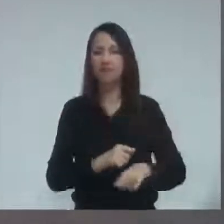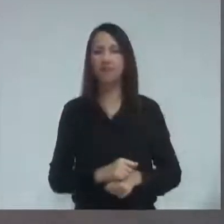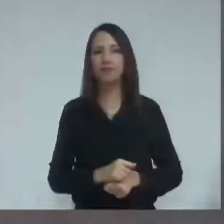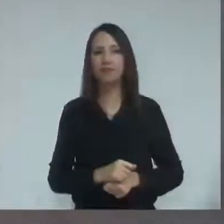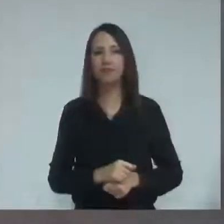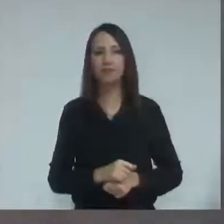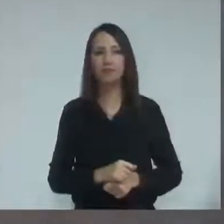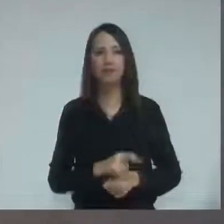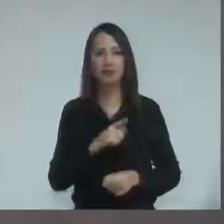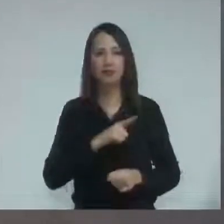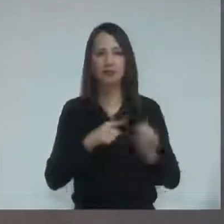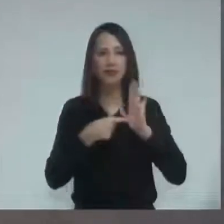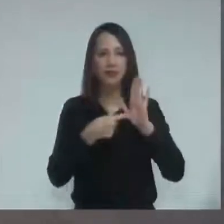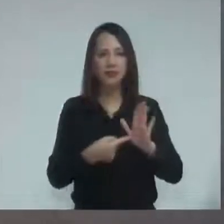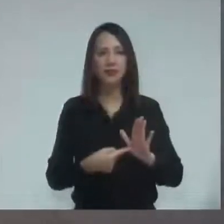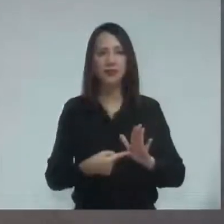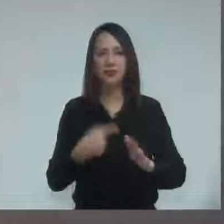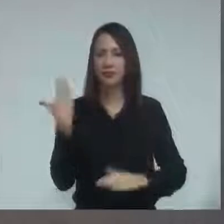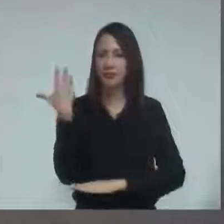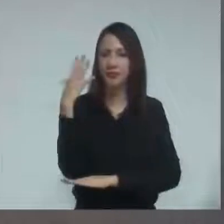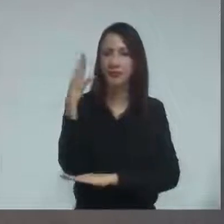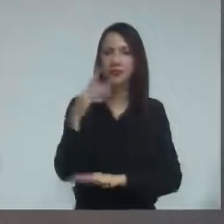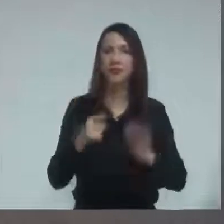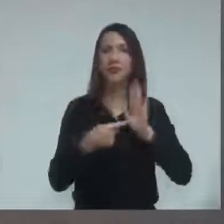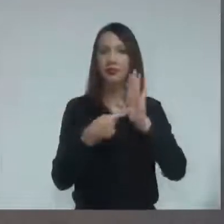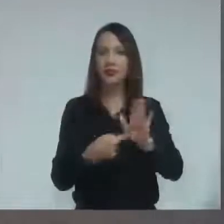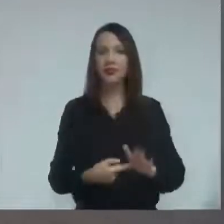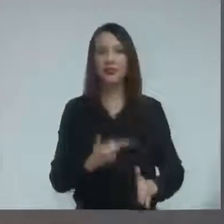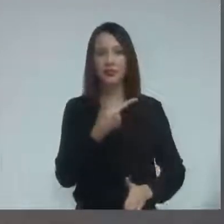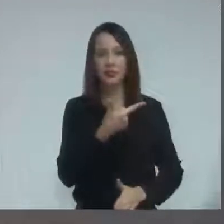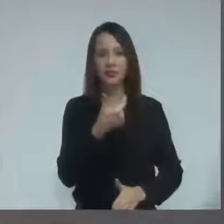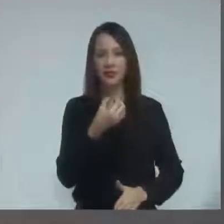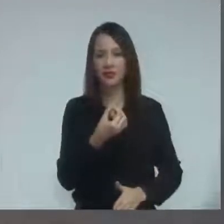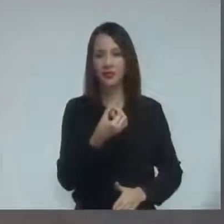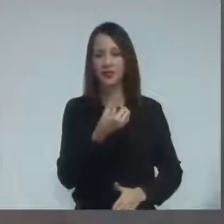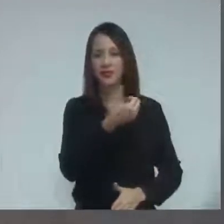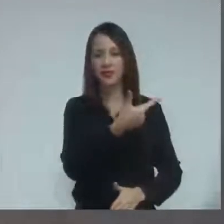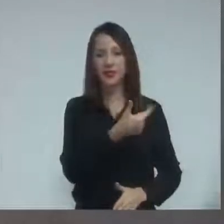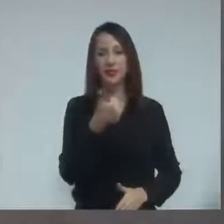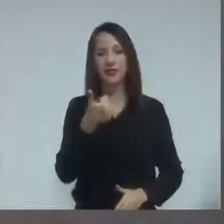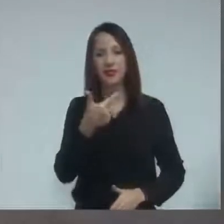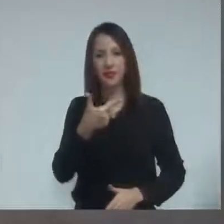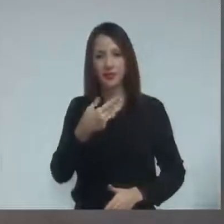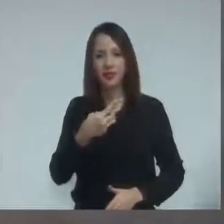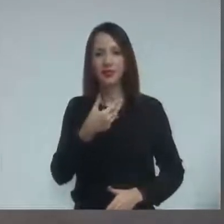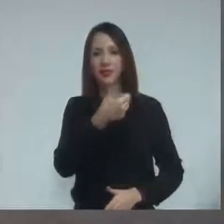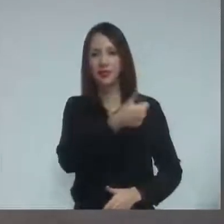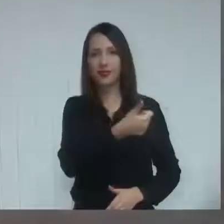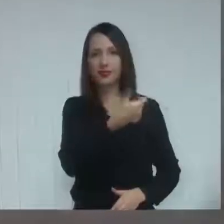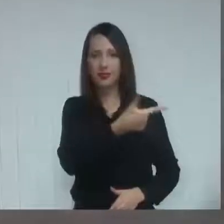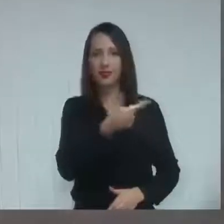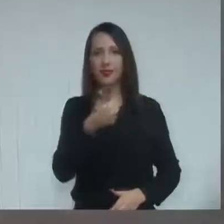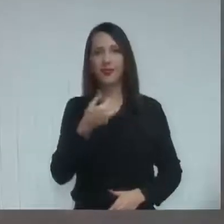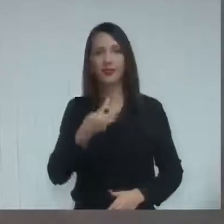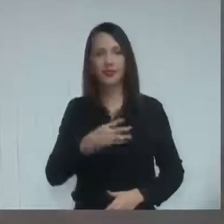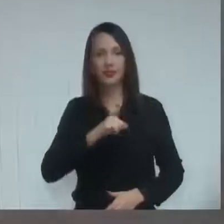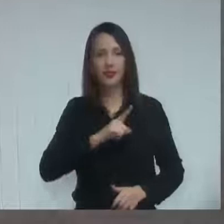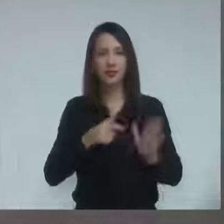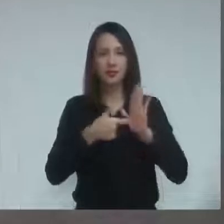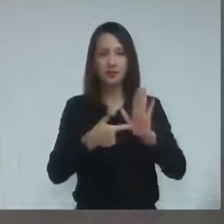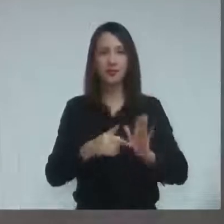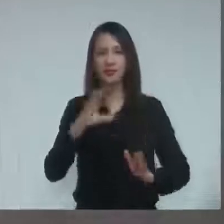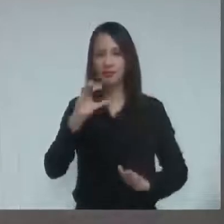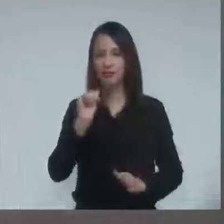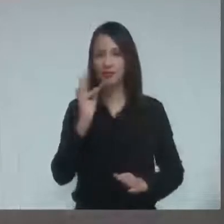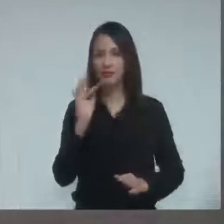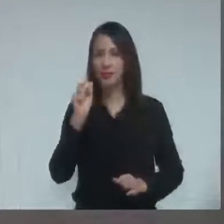Rural, feito pelo Ministério do Meio Ambiente, aponta 213 propriedades rurais. O CAFIR, que